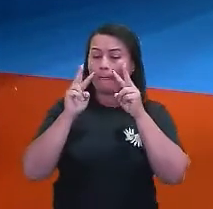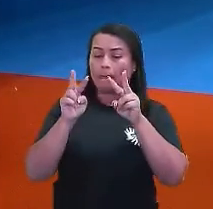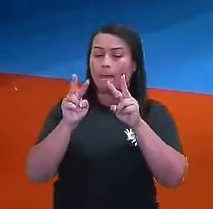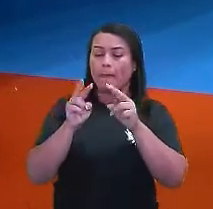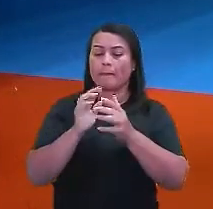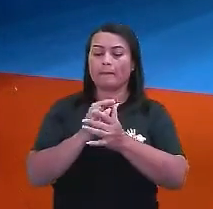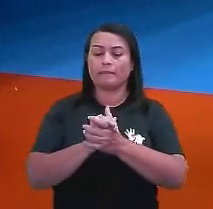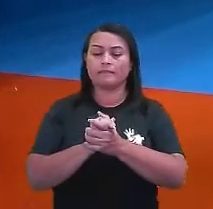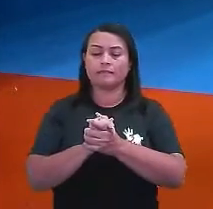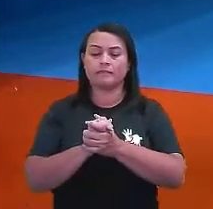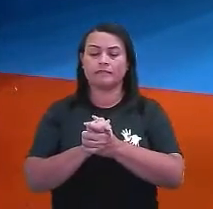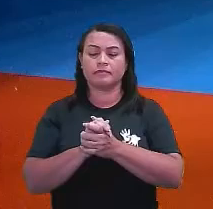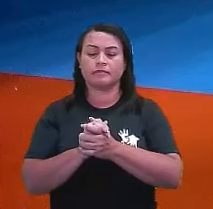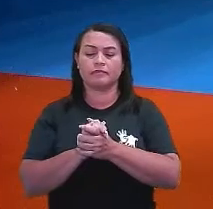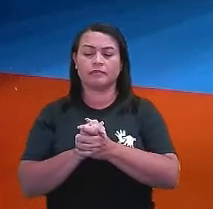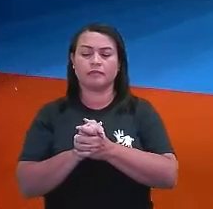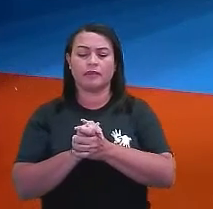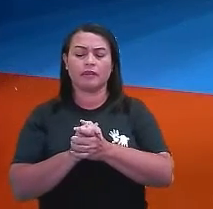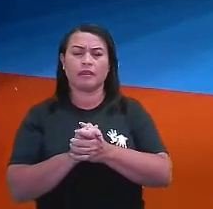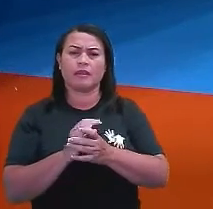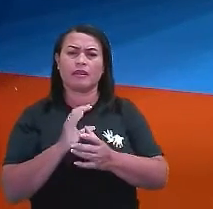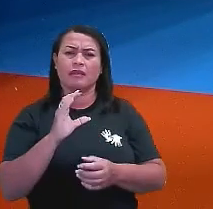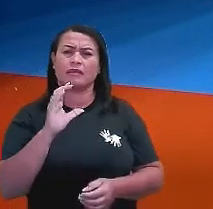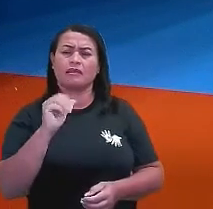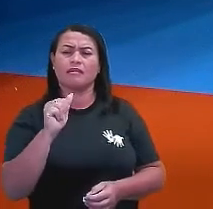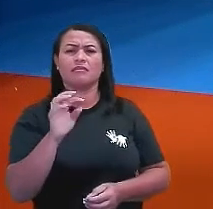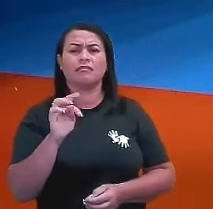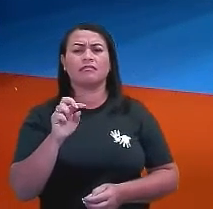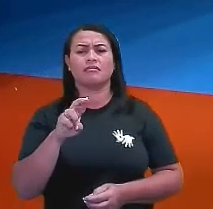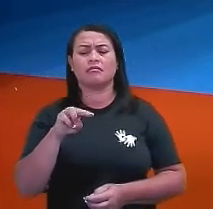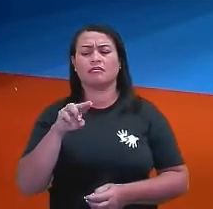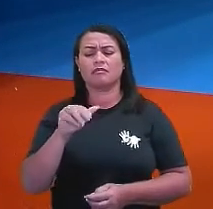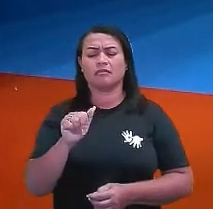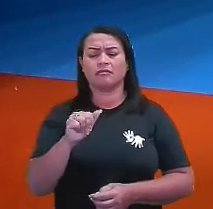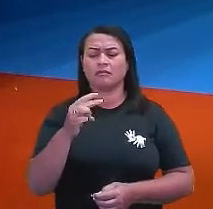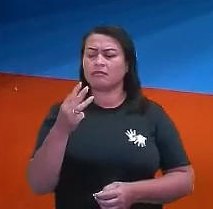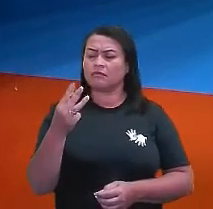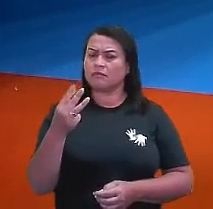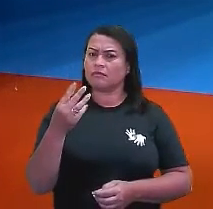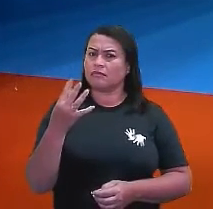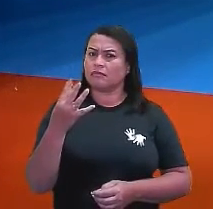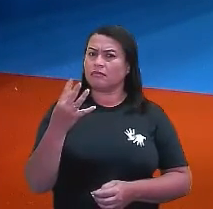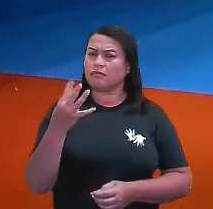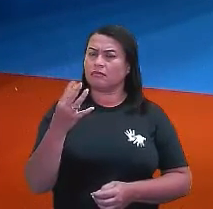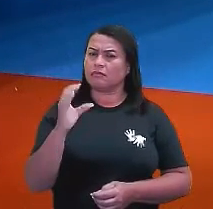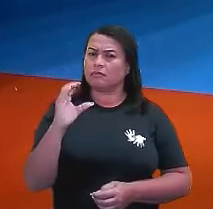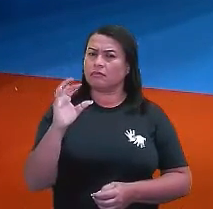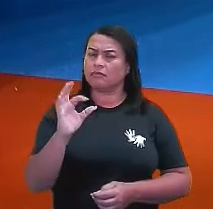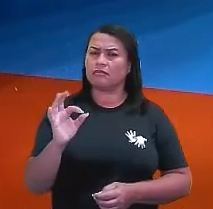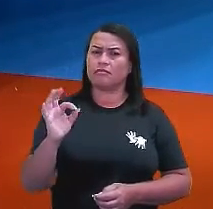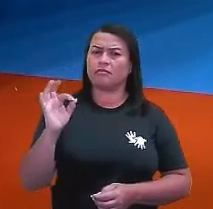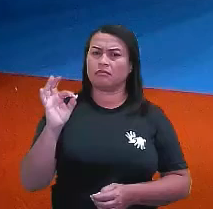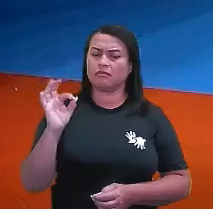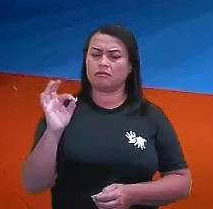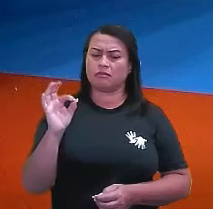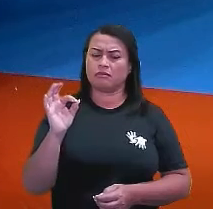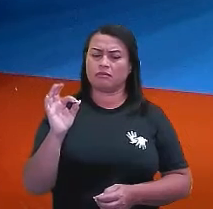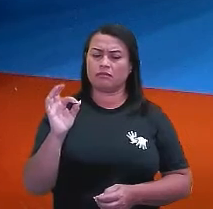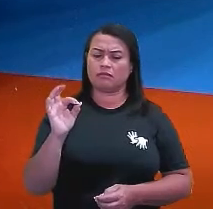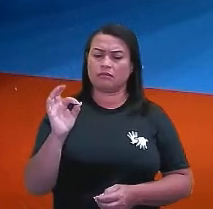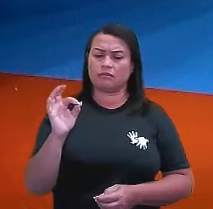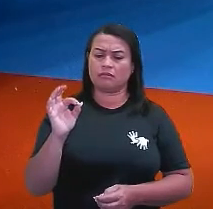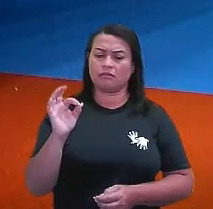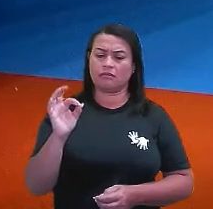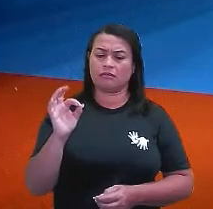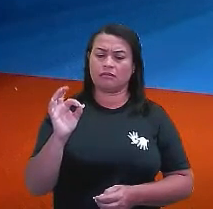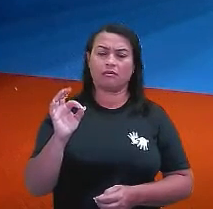em Catarina. Catarina está com 34 graus Celsius. Então, Catarina ela